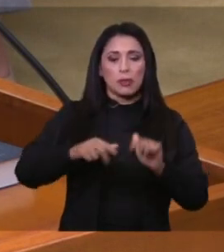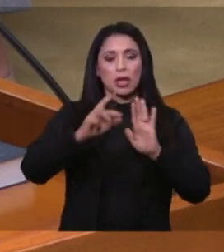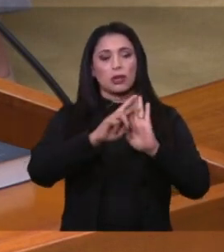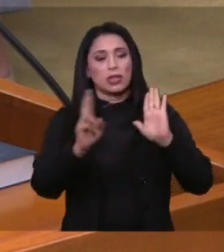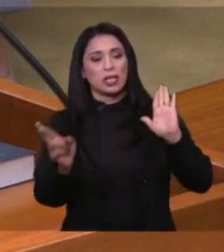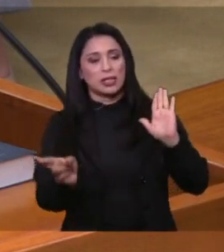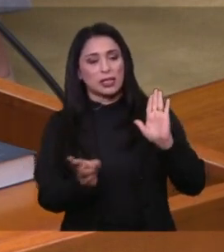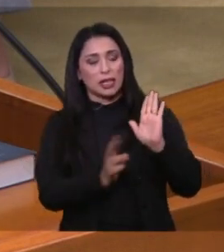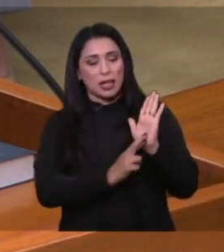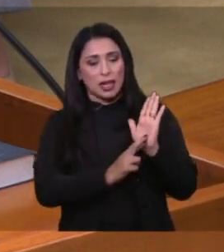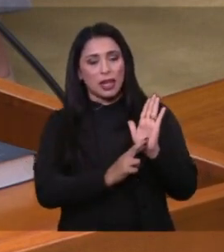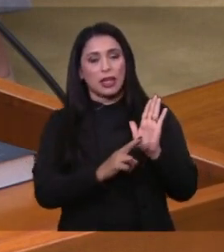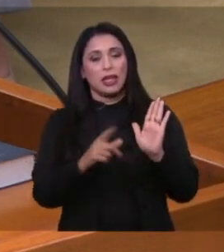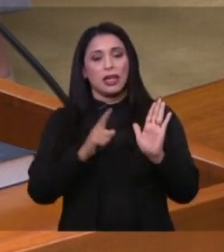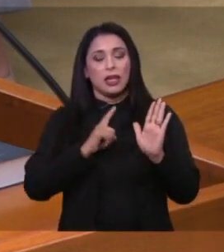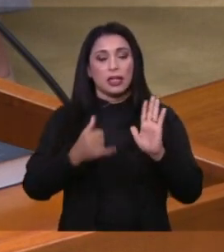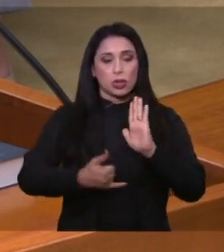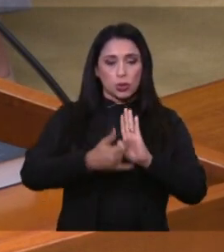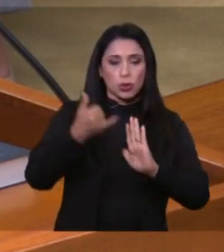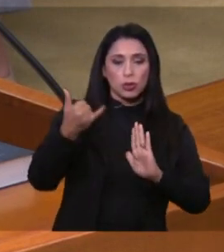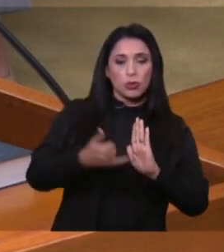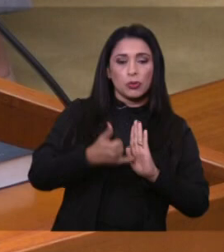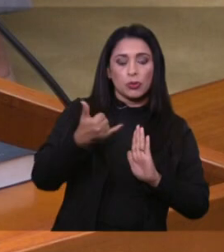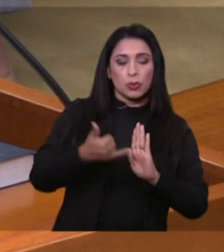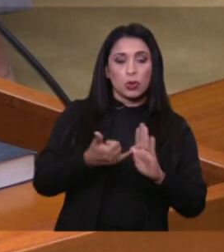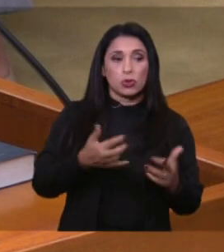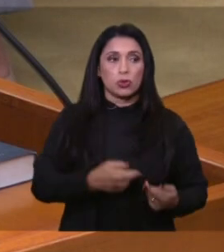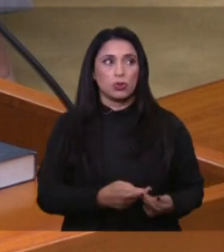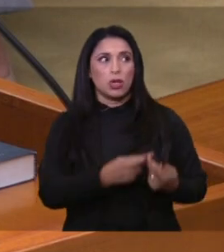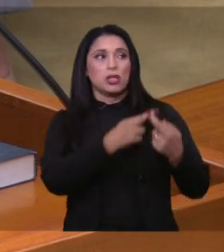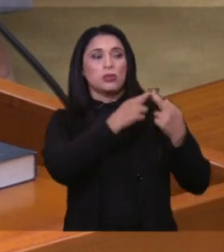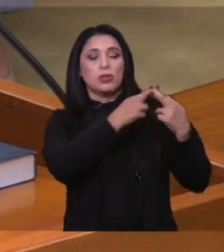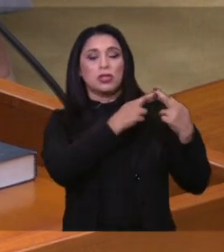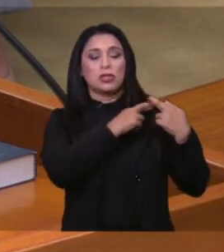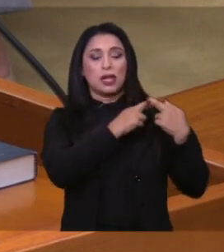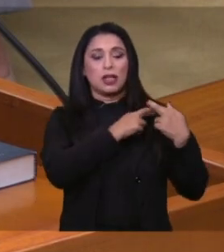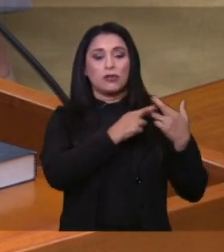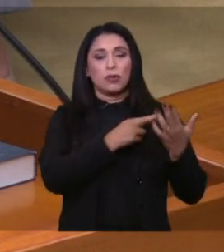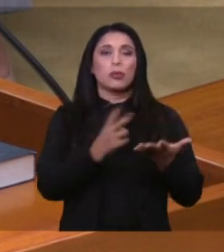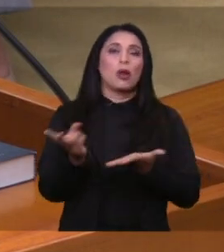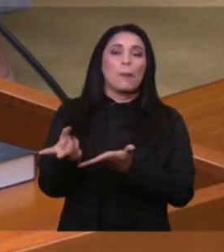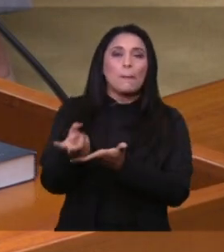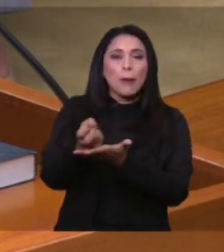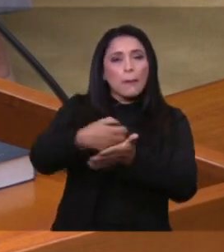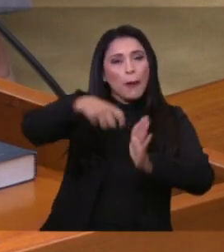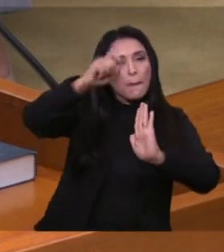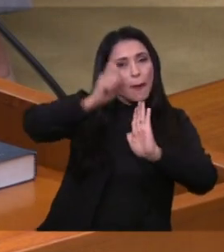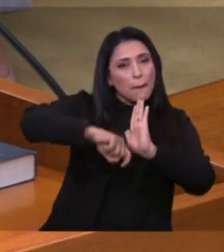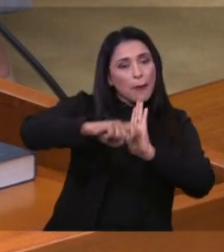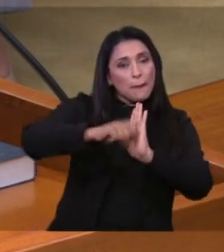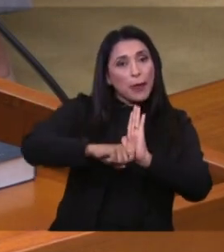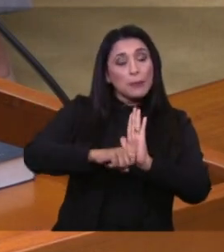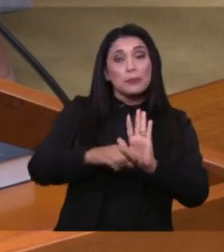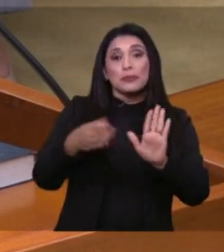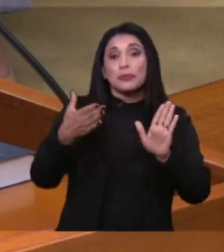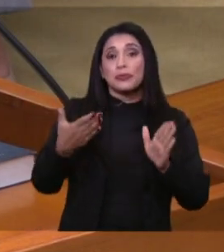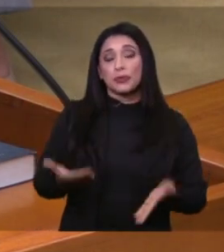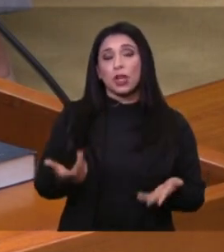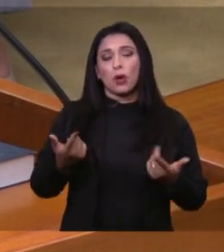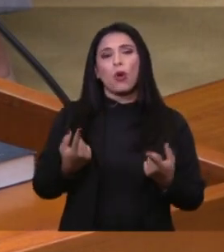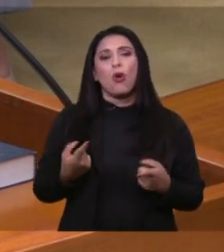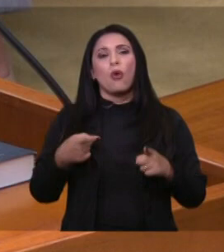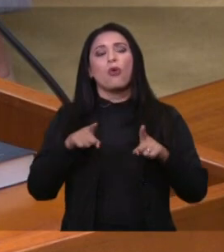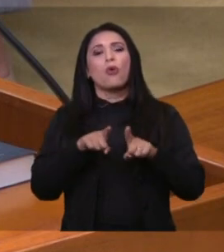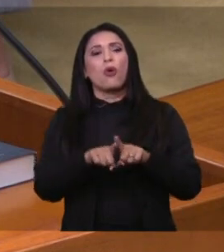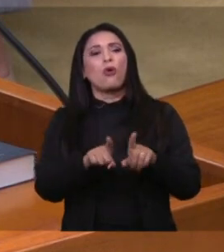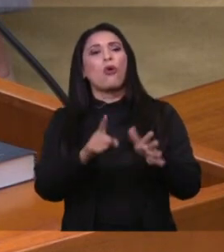do imposto e do estabelecimento responsável pelo recolhimento do tributo. Daí declara o convênio com